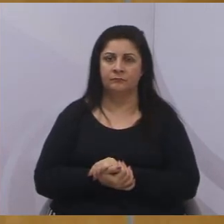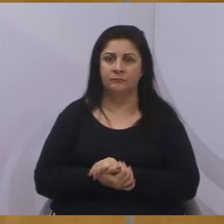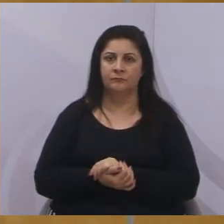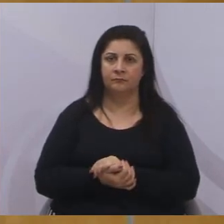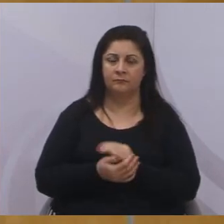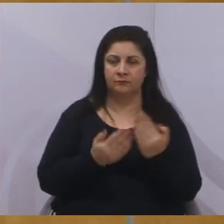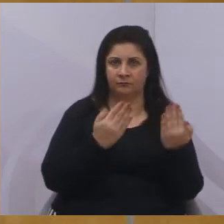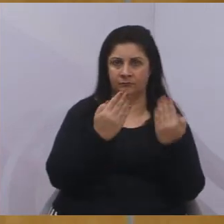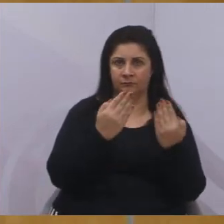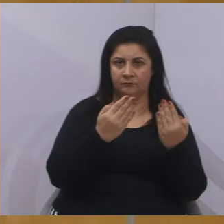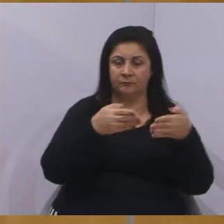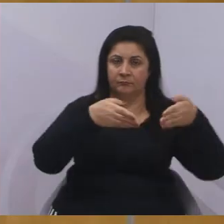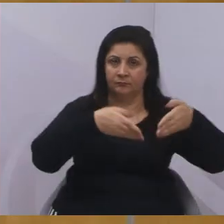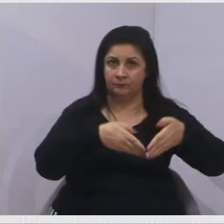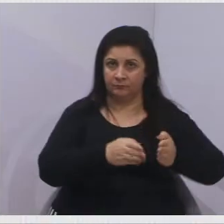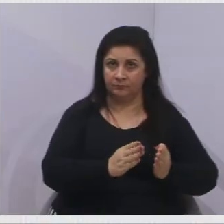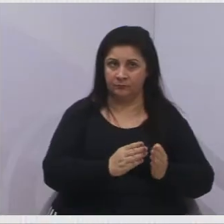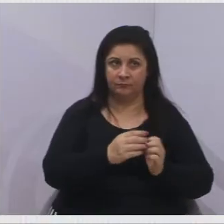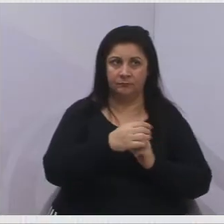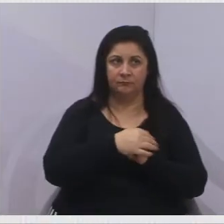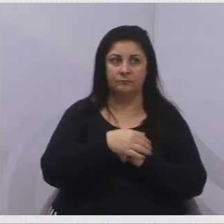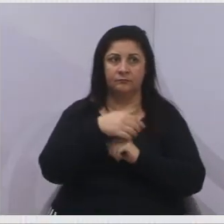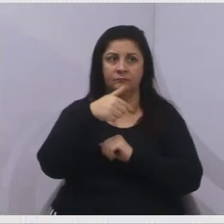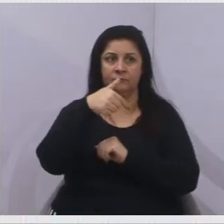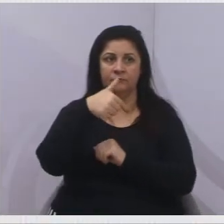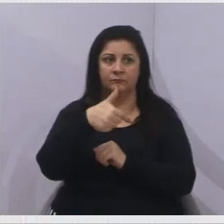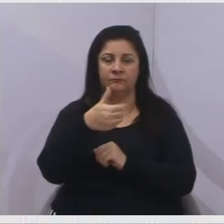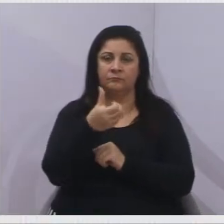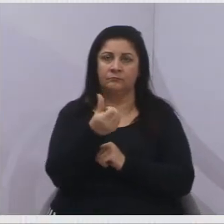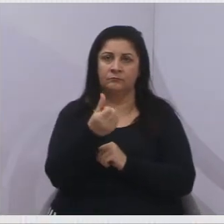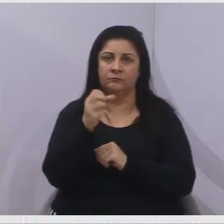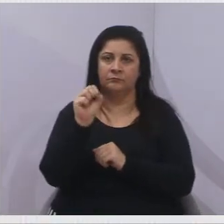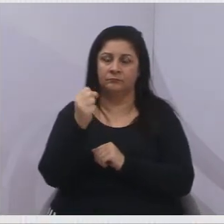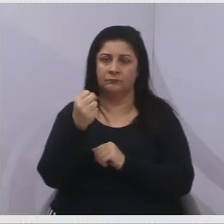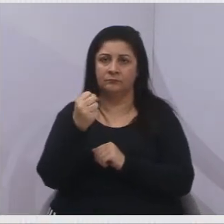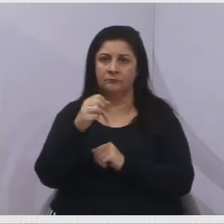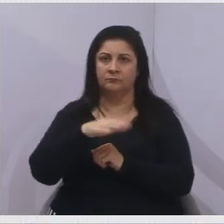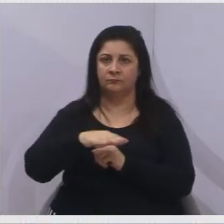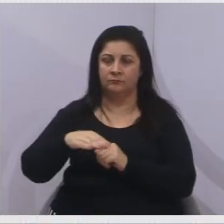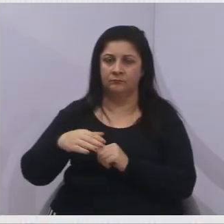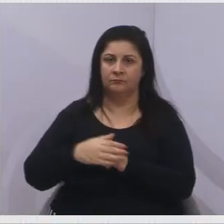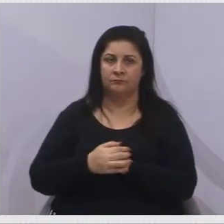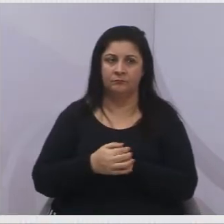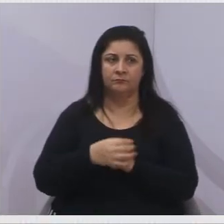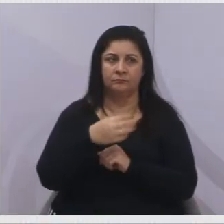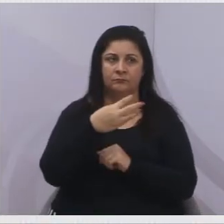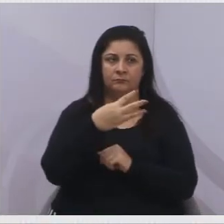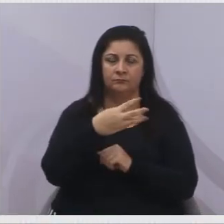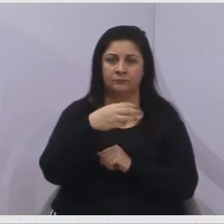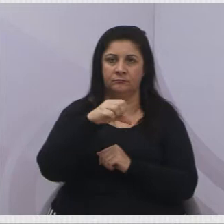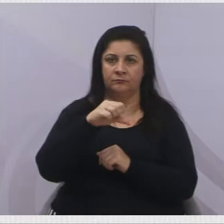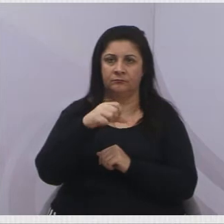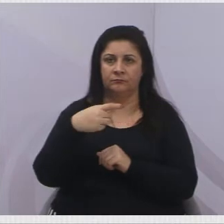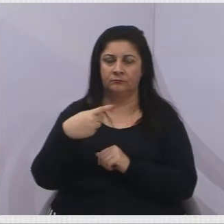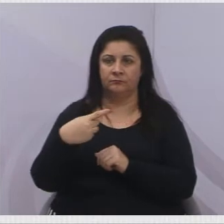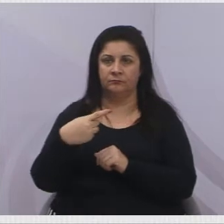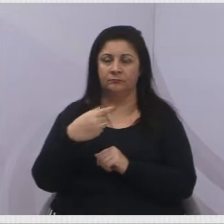né, 768 crianças, 391 do sexo masculino